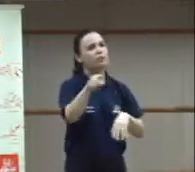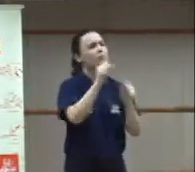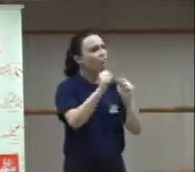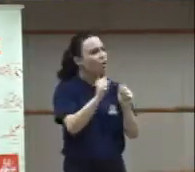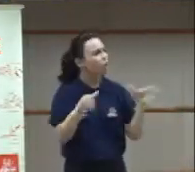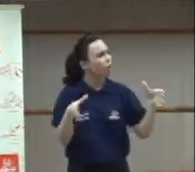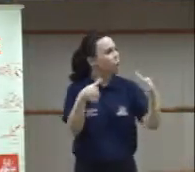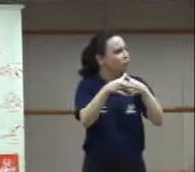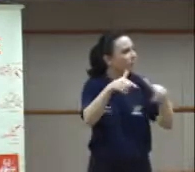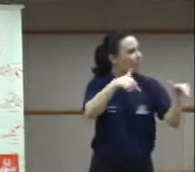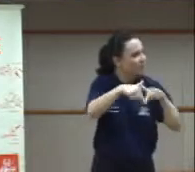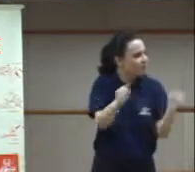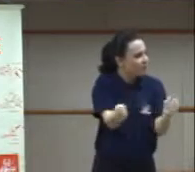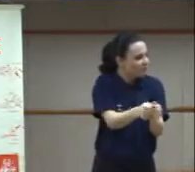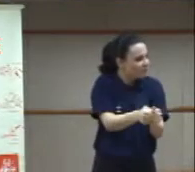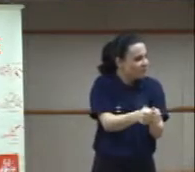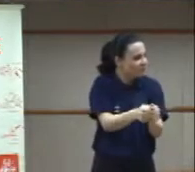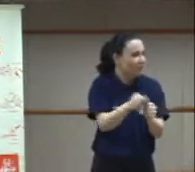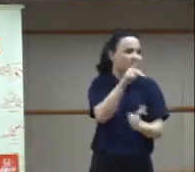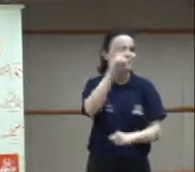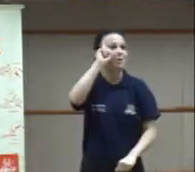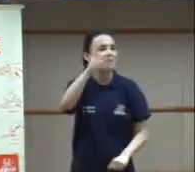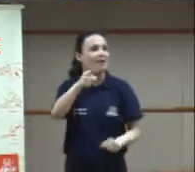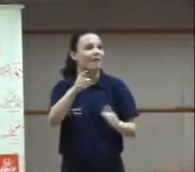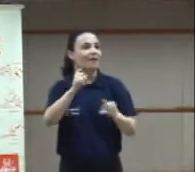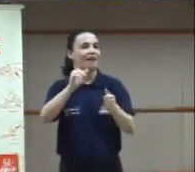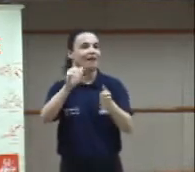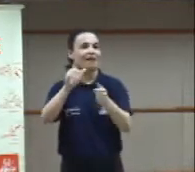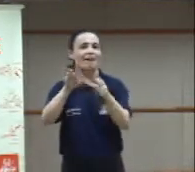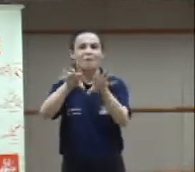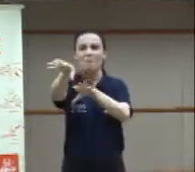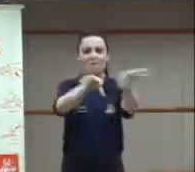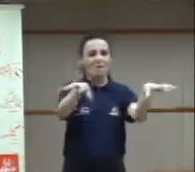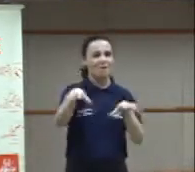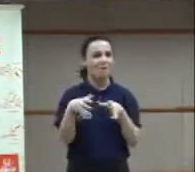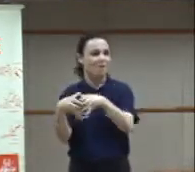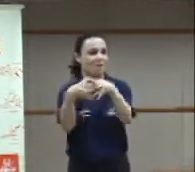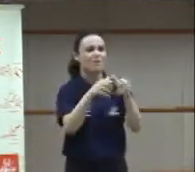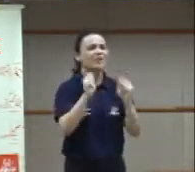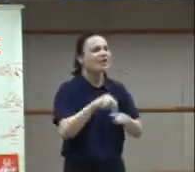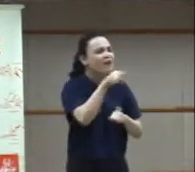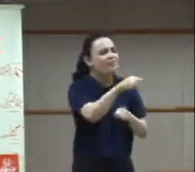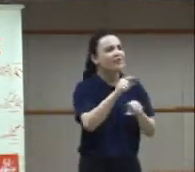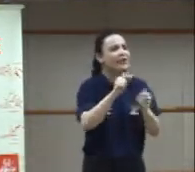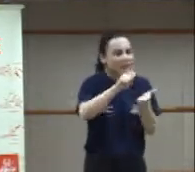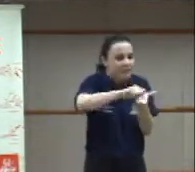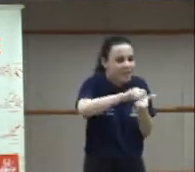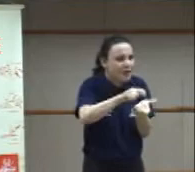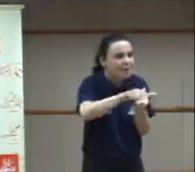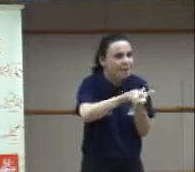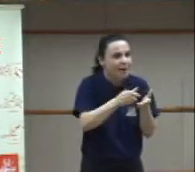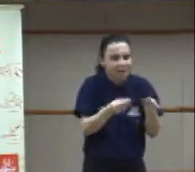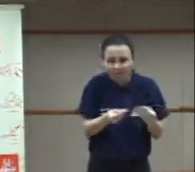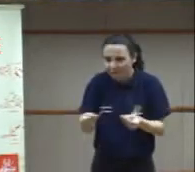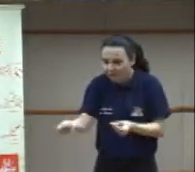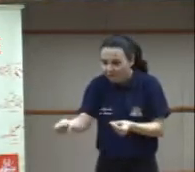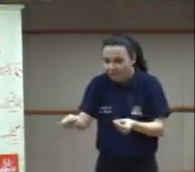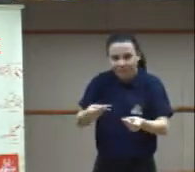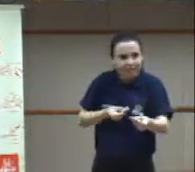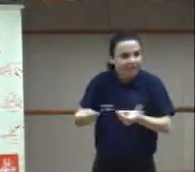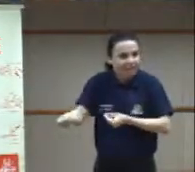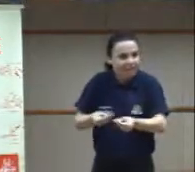com ele, você pode se comunicar com ele mediante mímica, bilhetinho, pedindo para